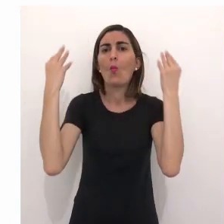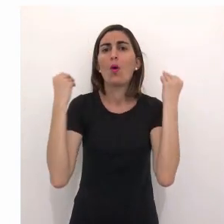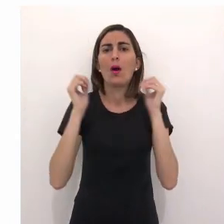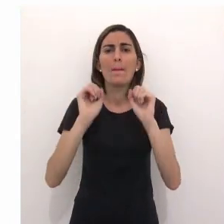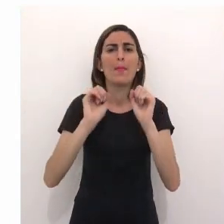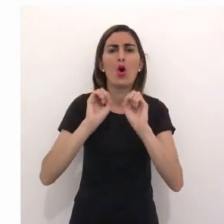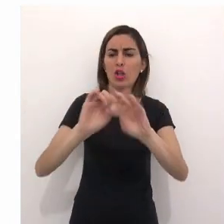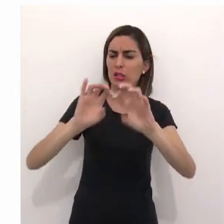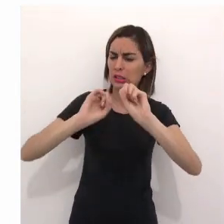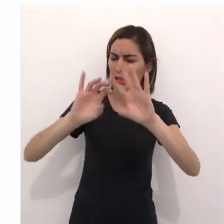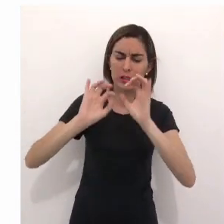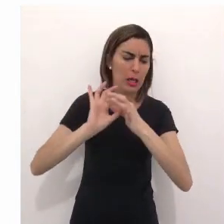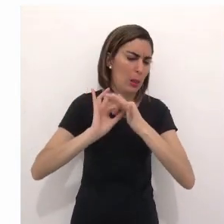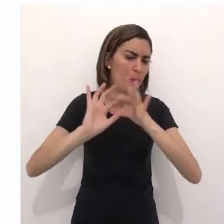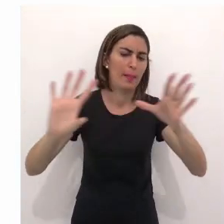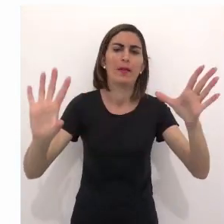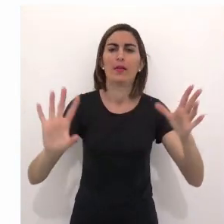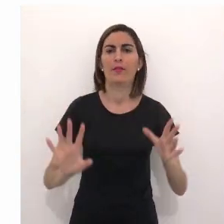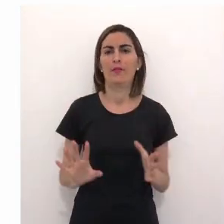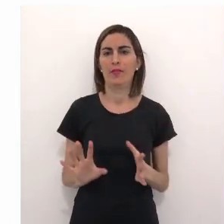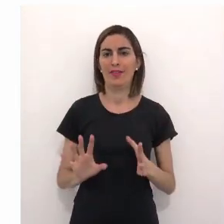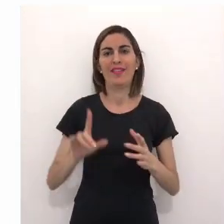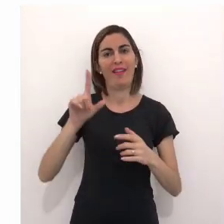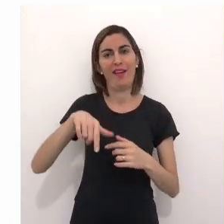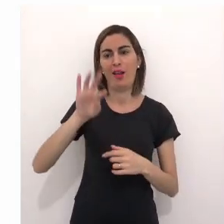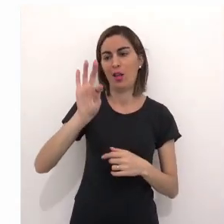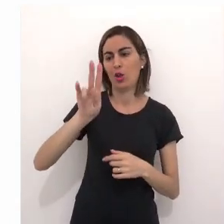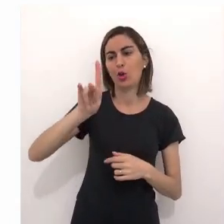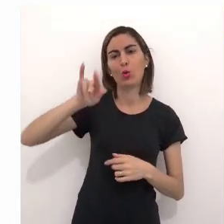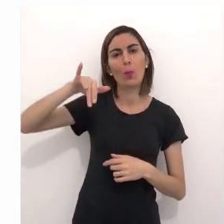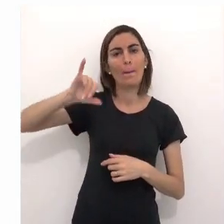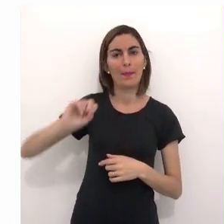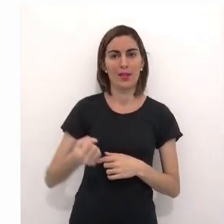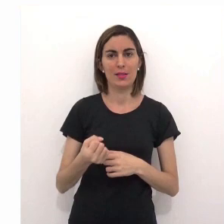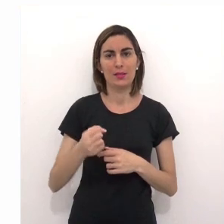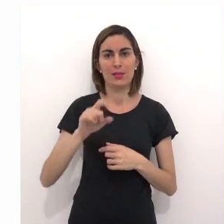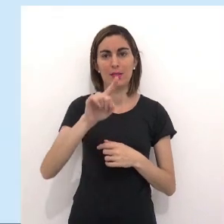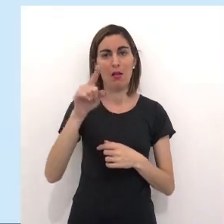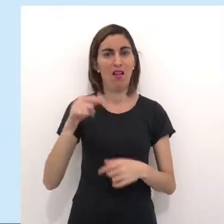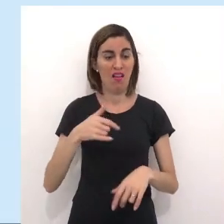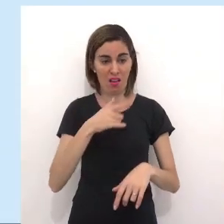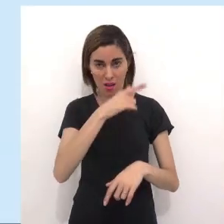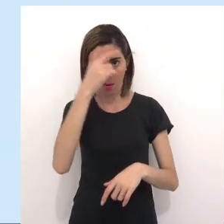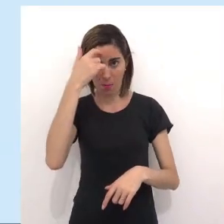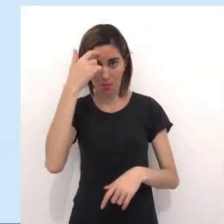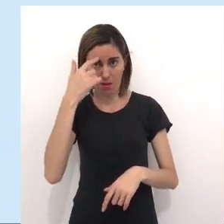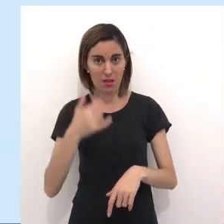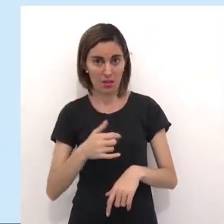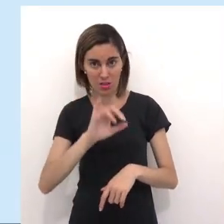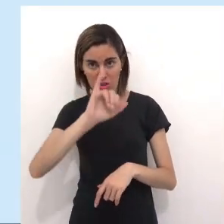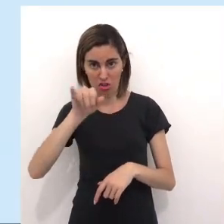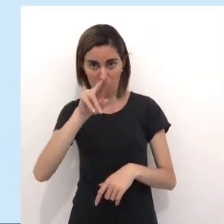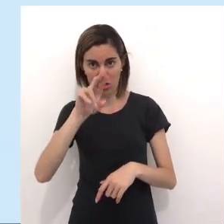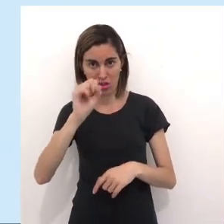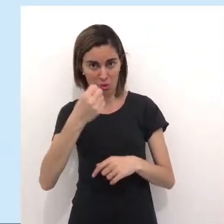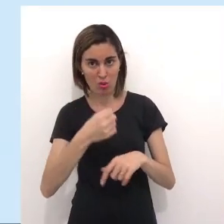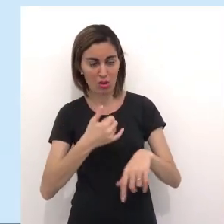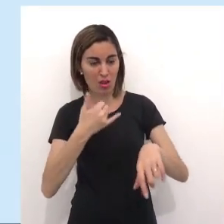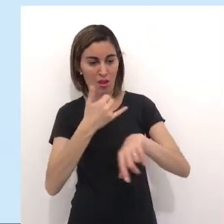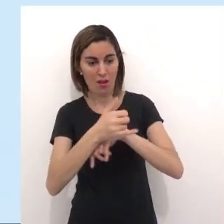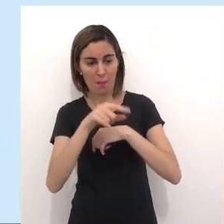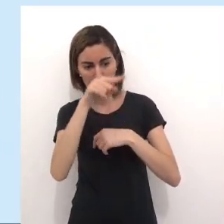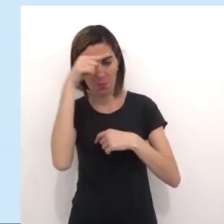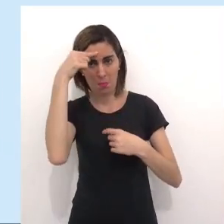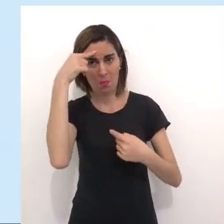à vontade. Eros Tupinambás. Tamanho engano dos jesuítas. Tamanho